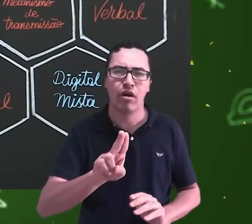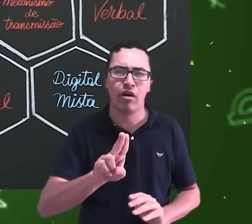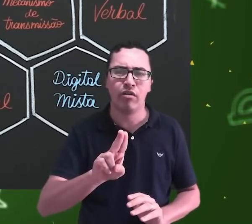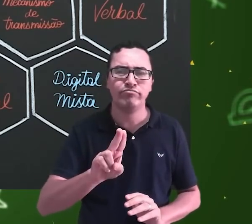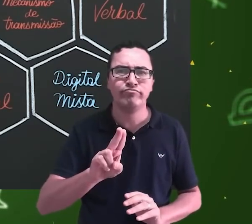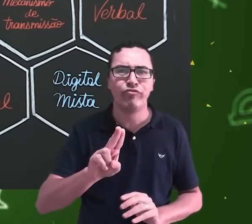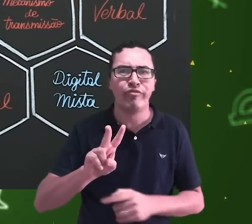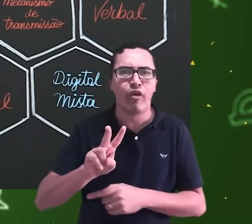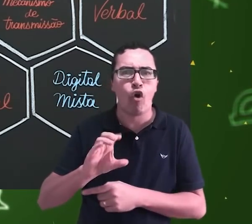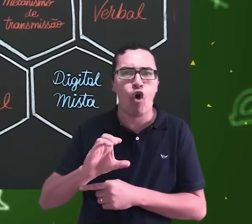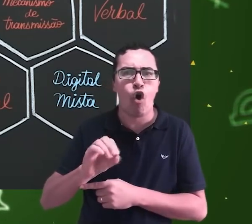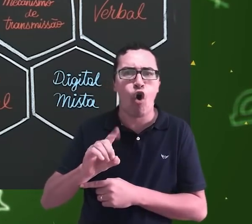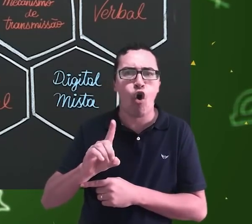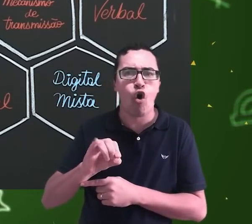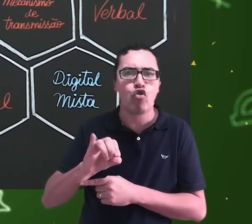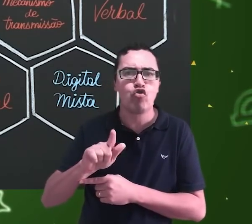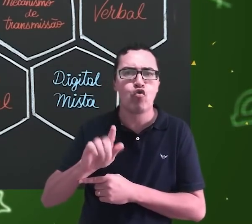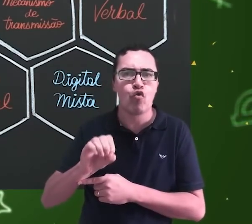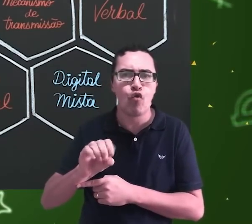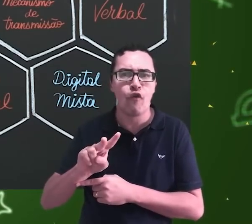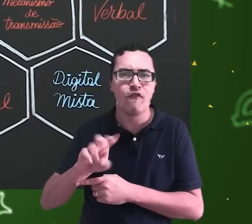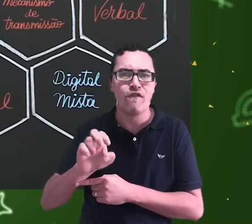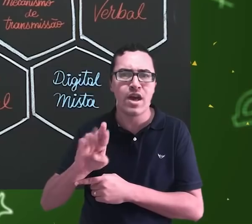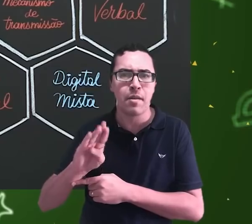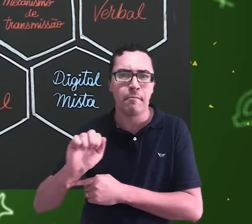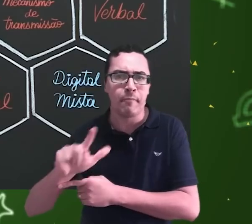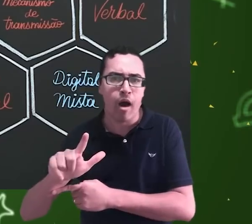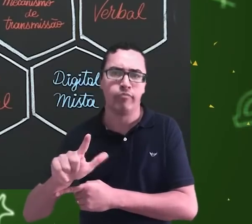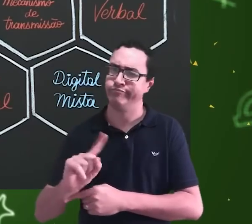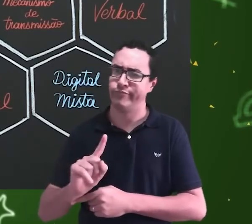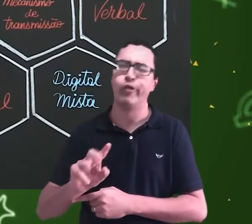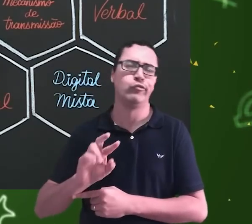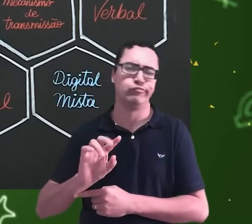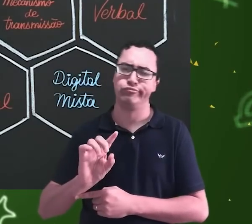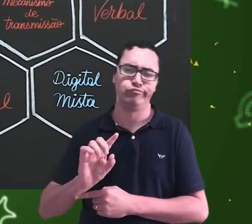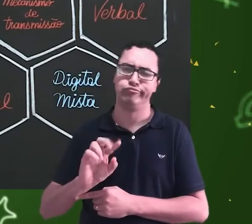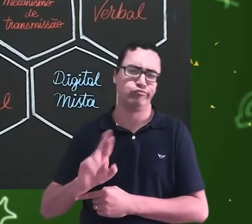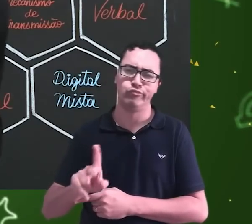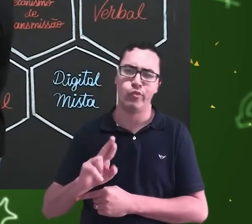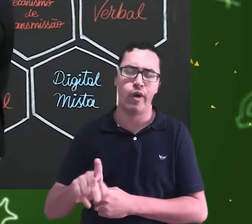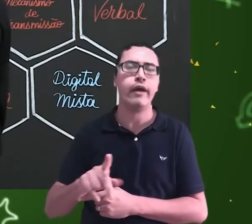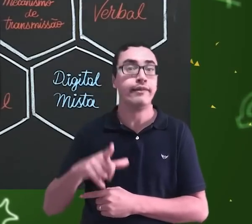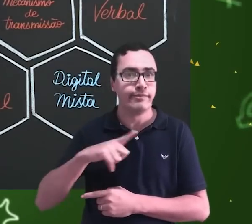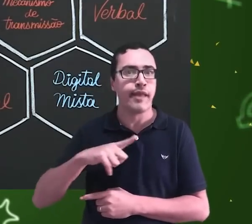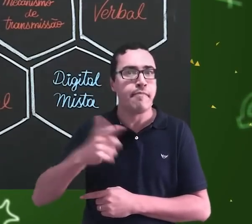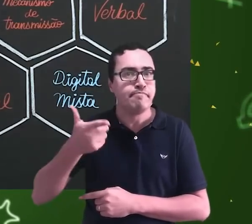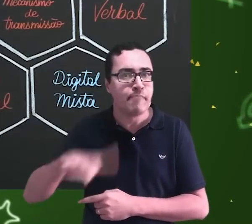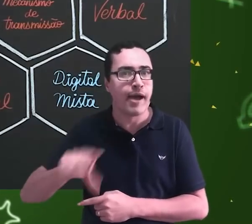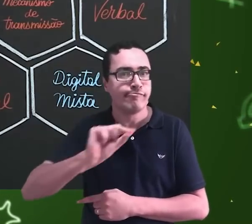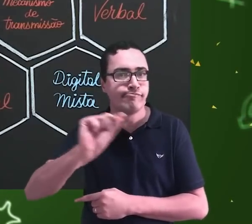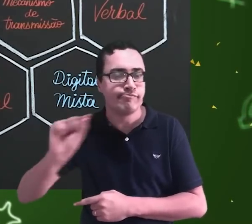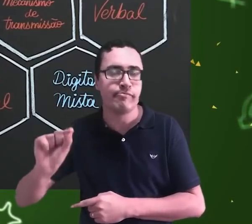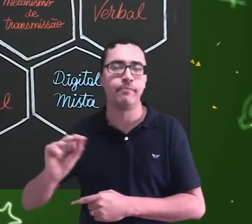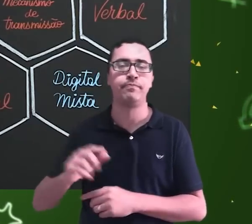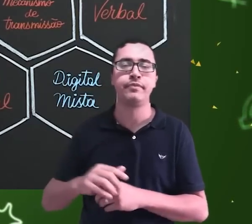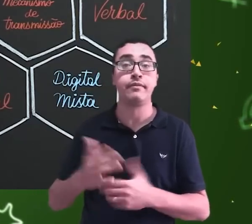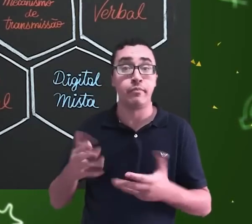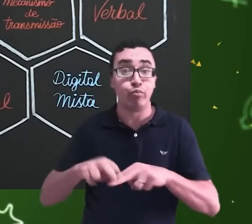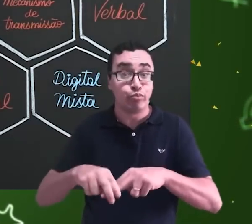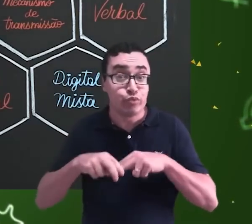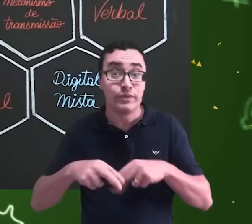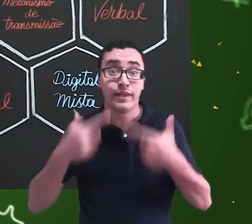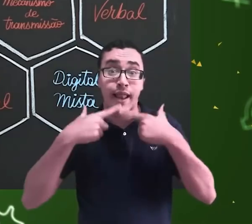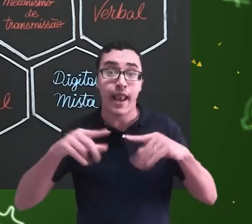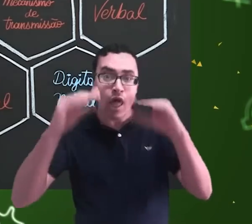tem diversas maneiras de se comunicar e é por isso que a linguagem, que é o segundo tópico dessa aula, é um